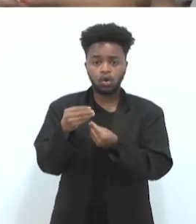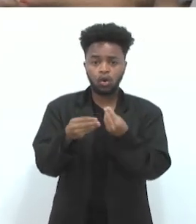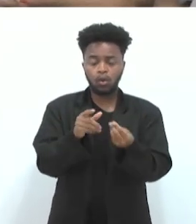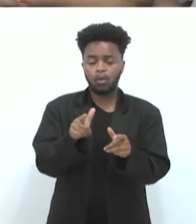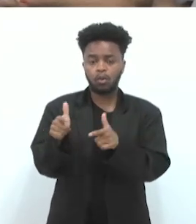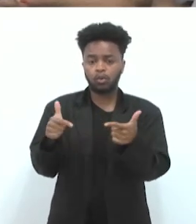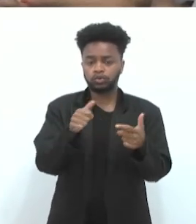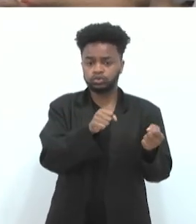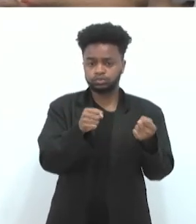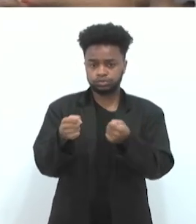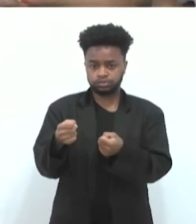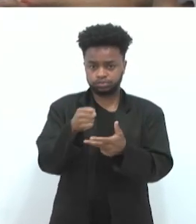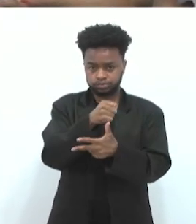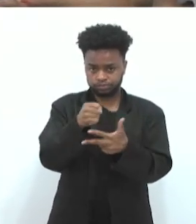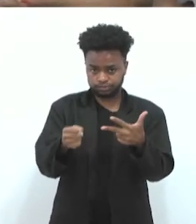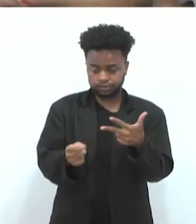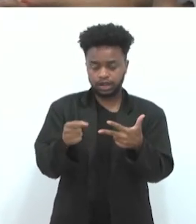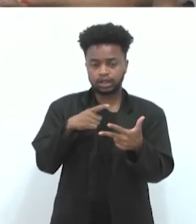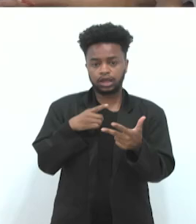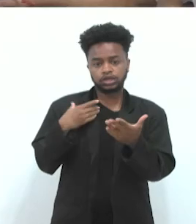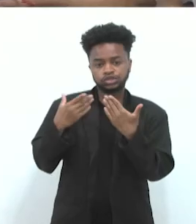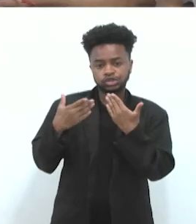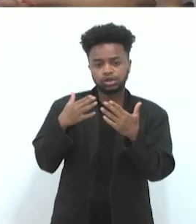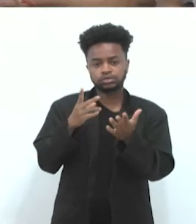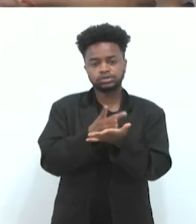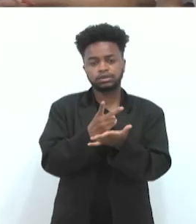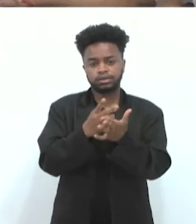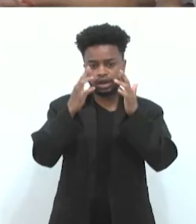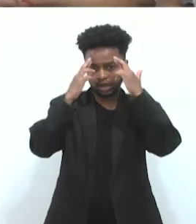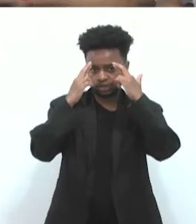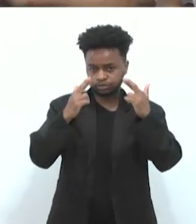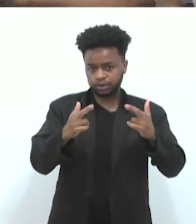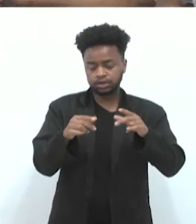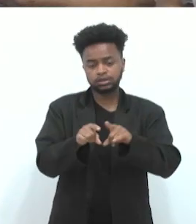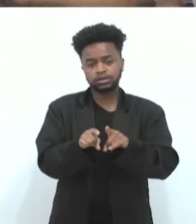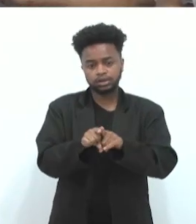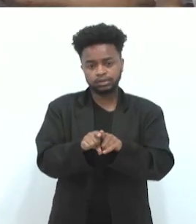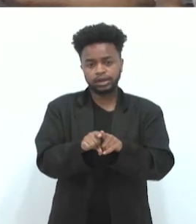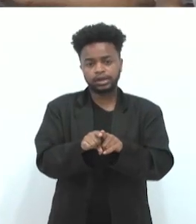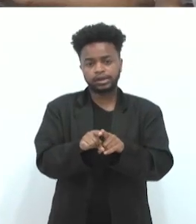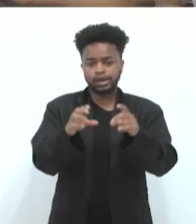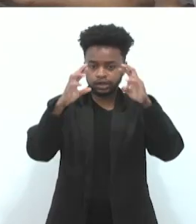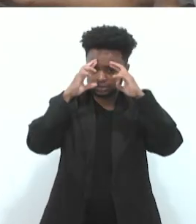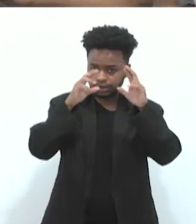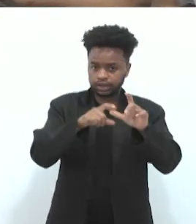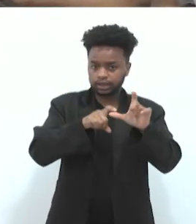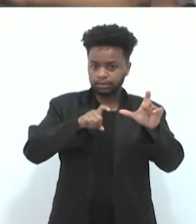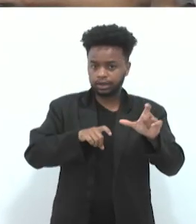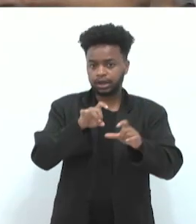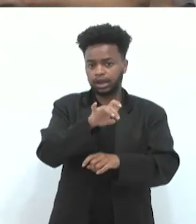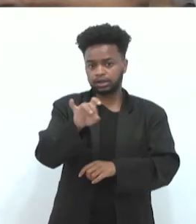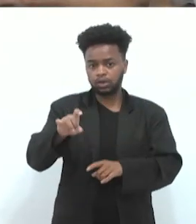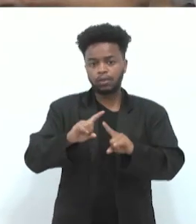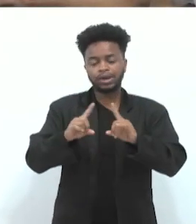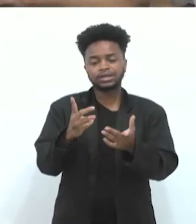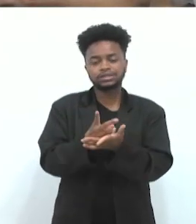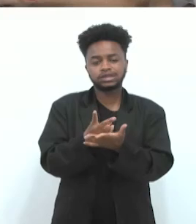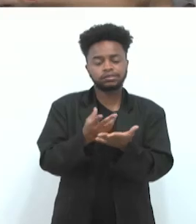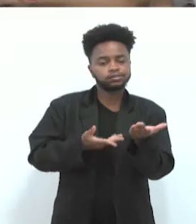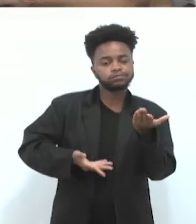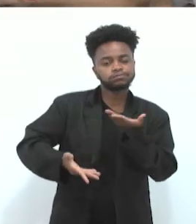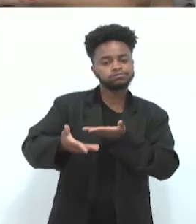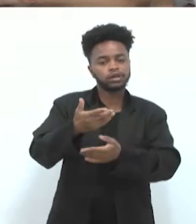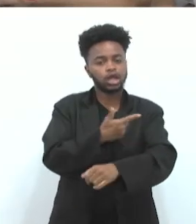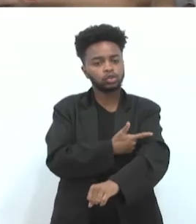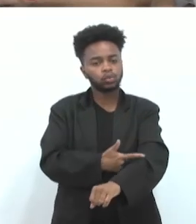poderes. Um diálogo respeitoso, respeitando a independência, mas absolutamente harmônico e cordial com